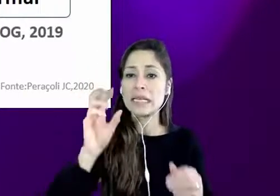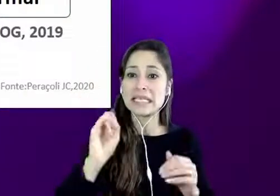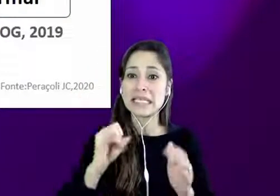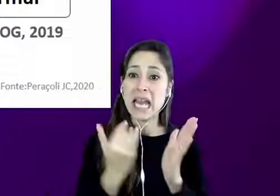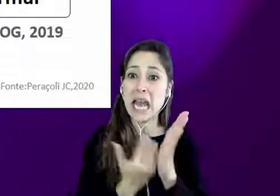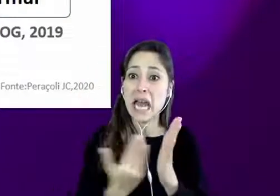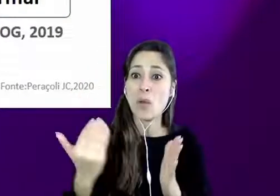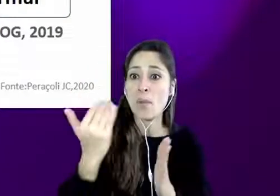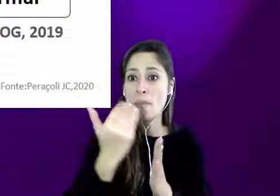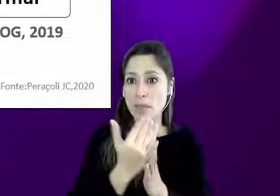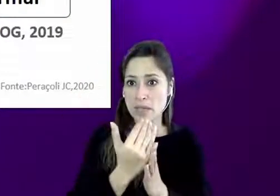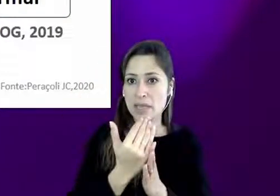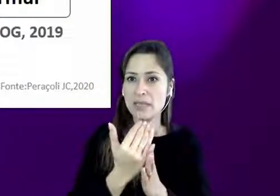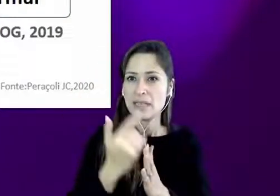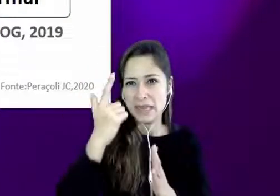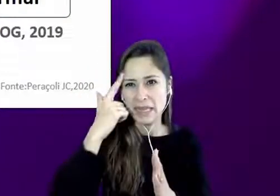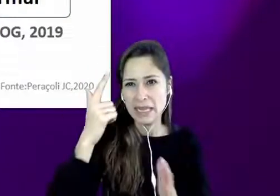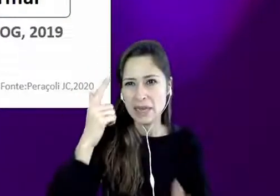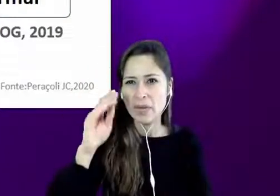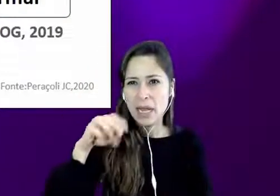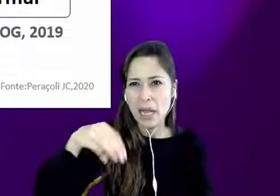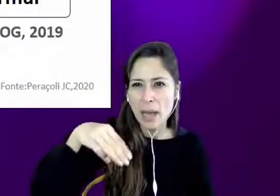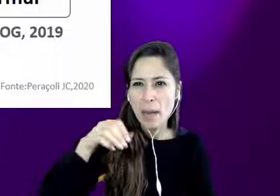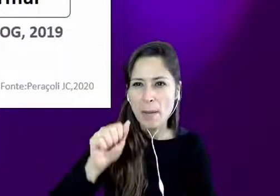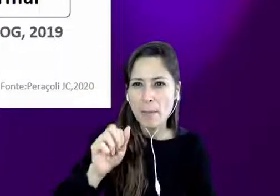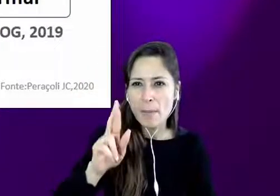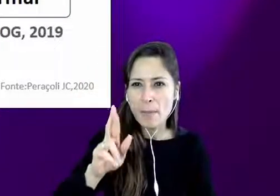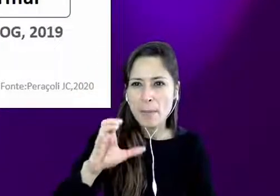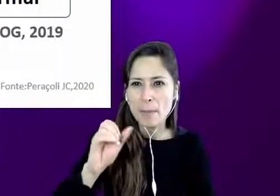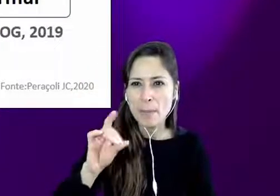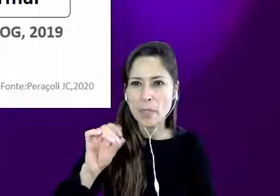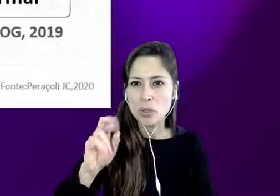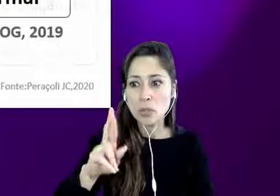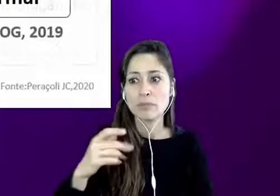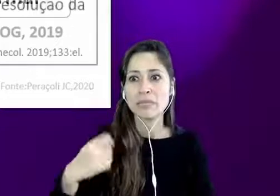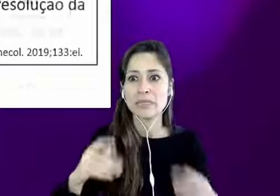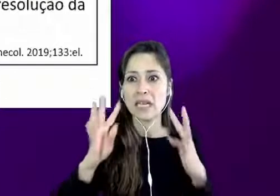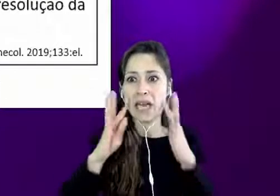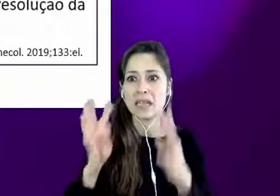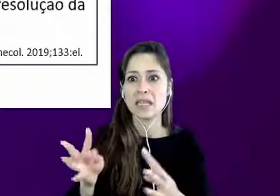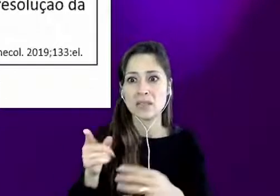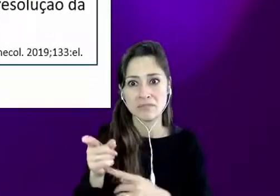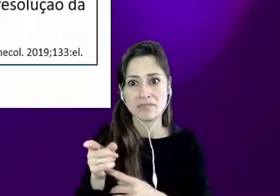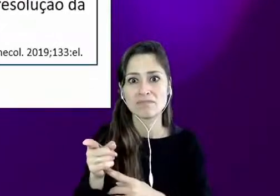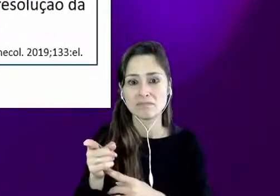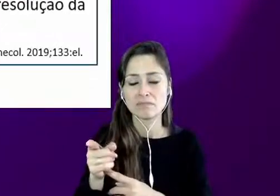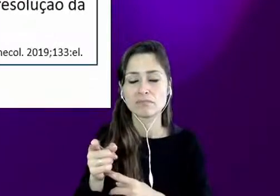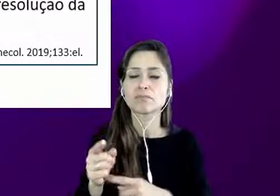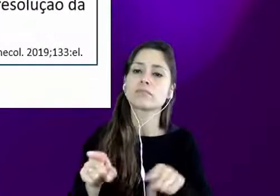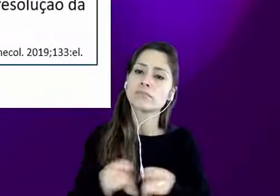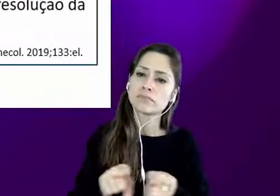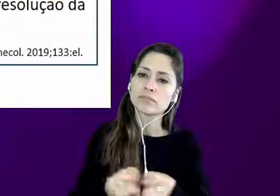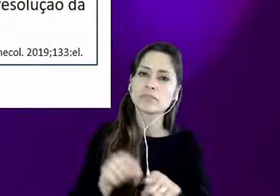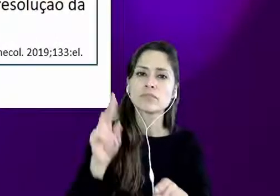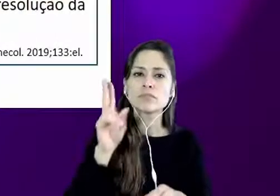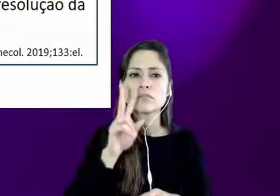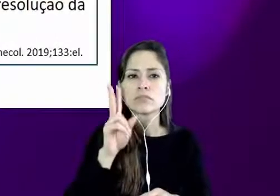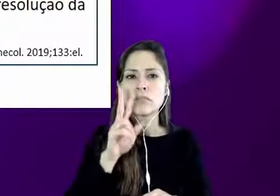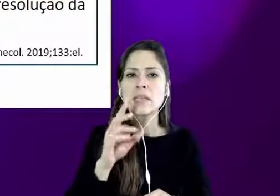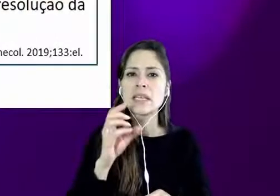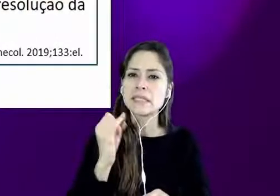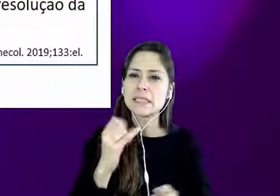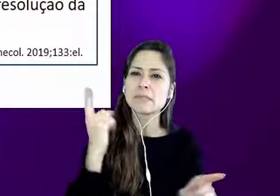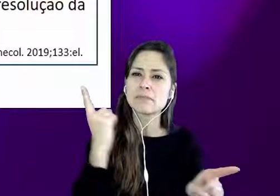aumento daqueles marcadores de síndrome HELP, a gente precisa valorizar essa condição. E lembrar que, diagnosticado a síndrome